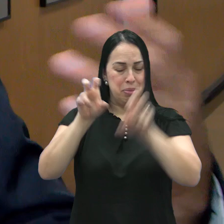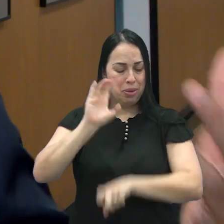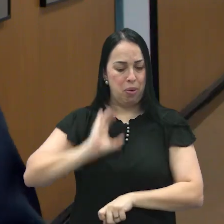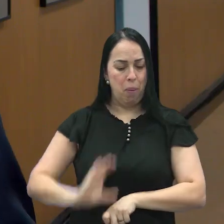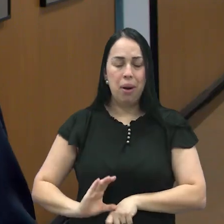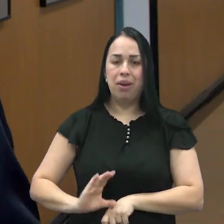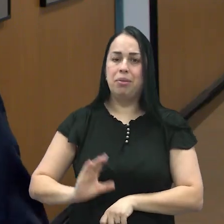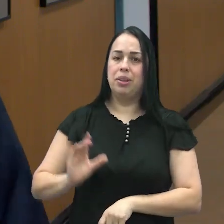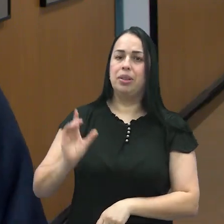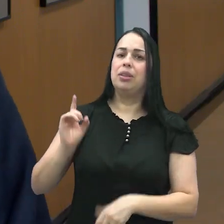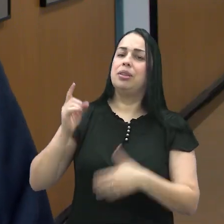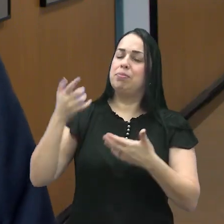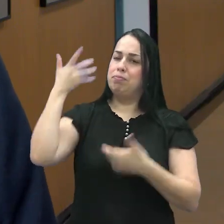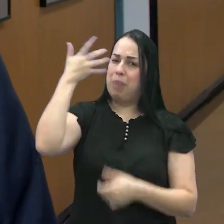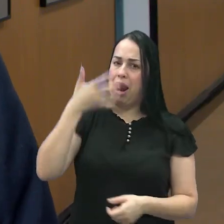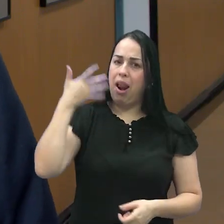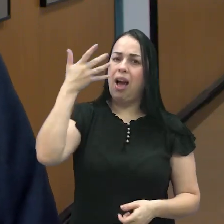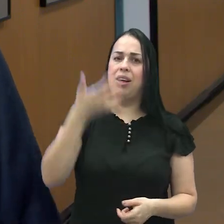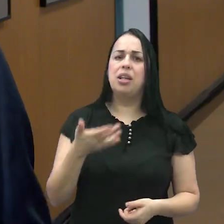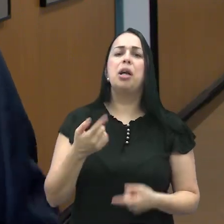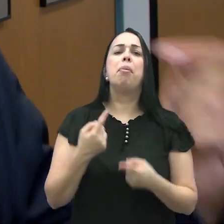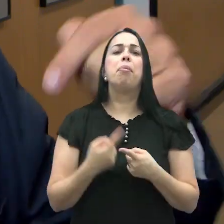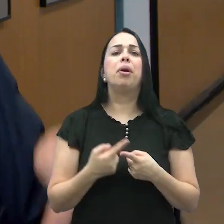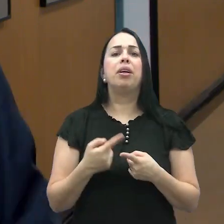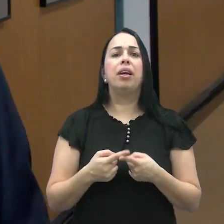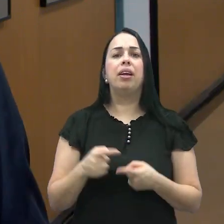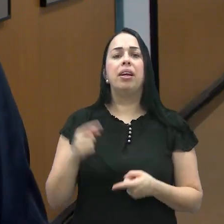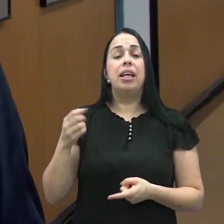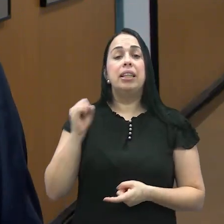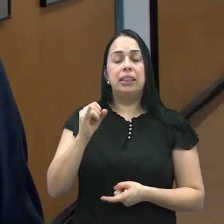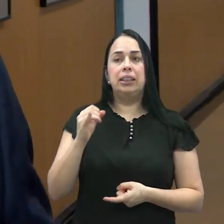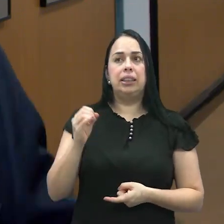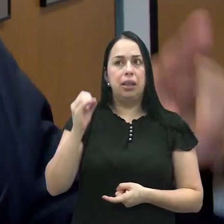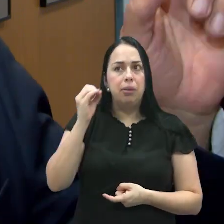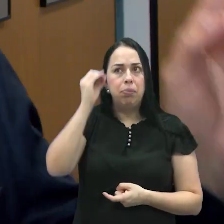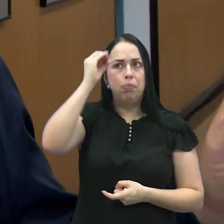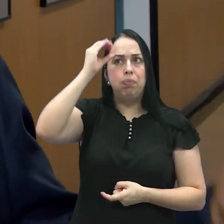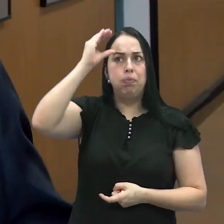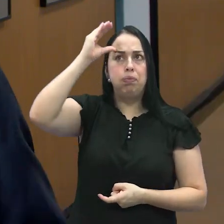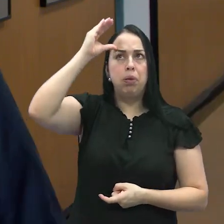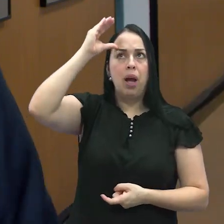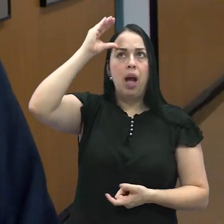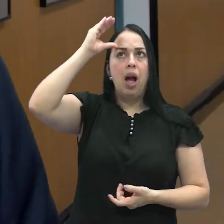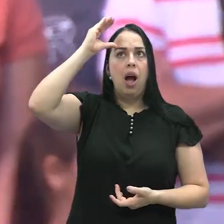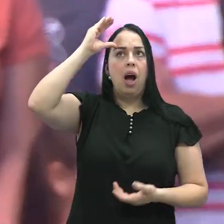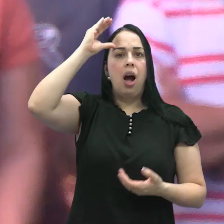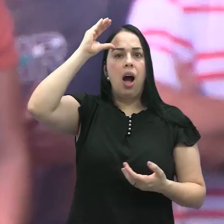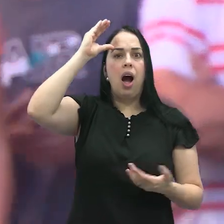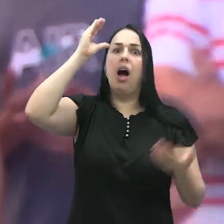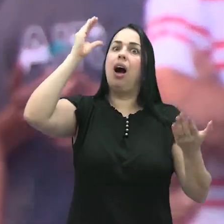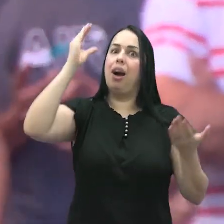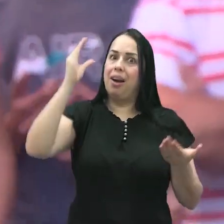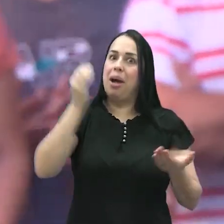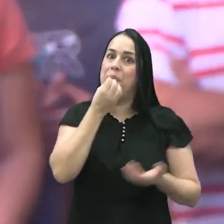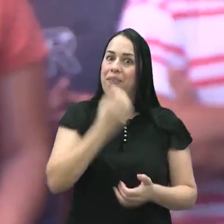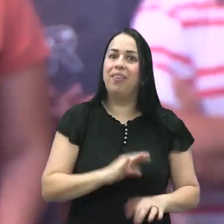das relações humanas, porque onde o conhecimento entra, o desconhecimento vai embora. Entender os impactos dos